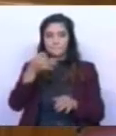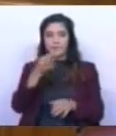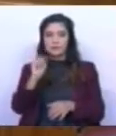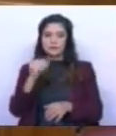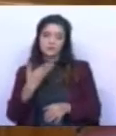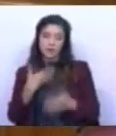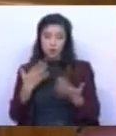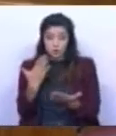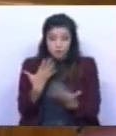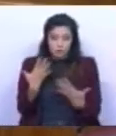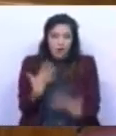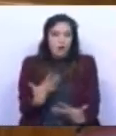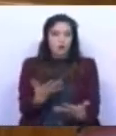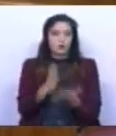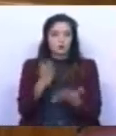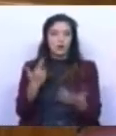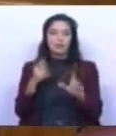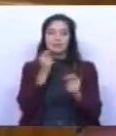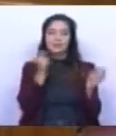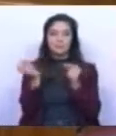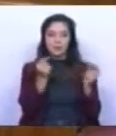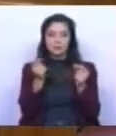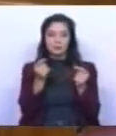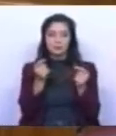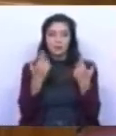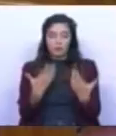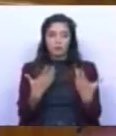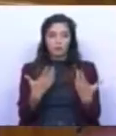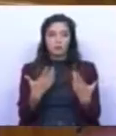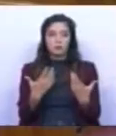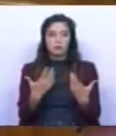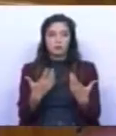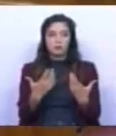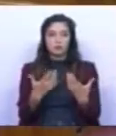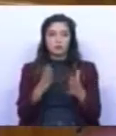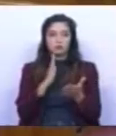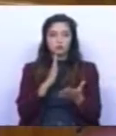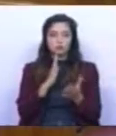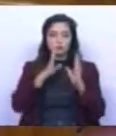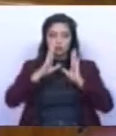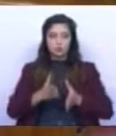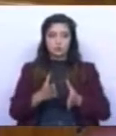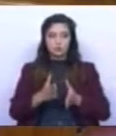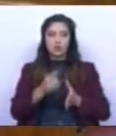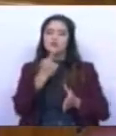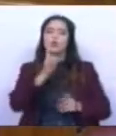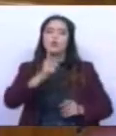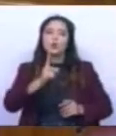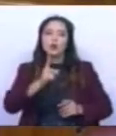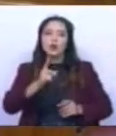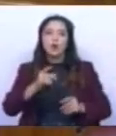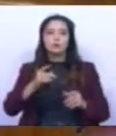que de resto só agora, na hora do debate, ficamos a saber a que injustiça o PSD afinal se referia. Não é um